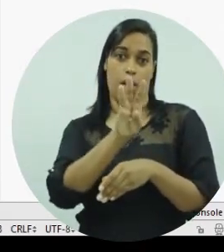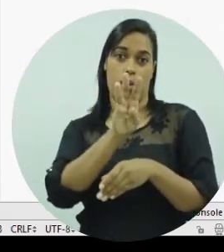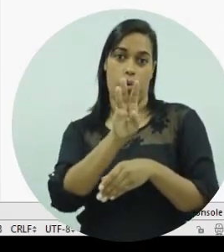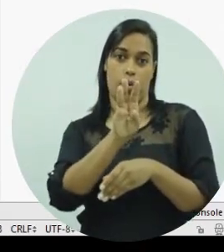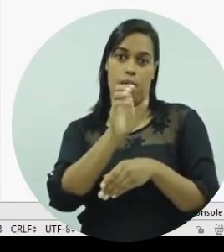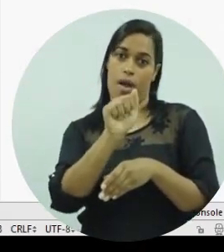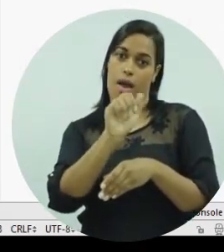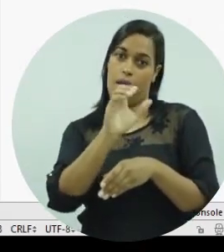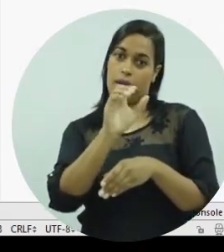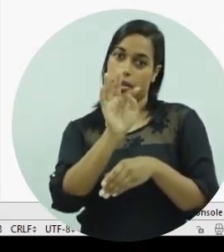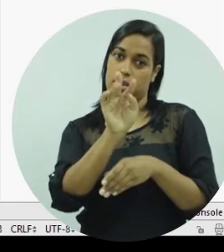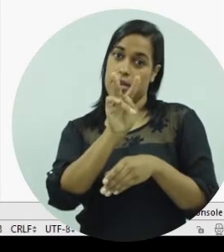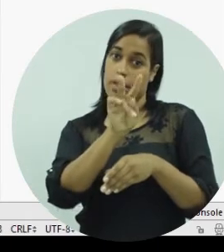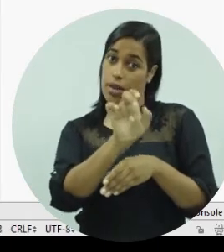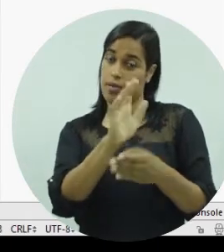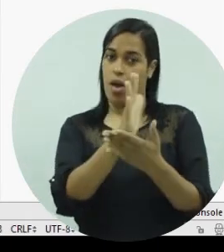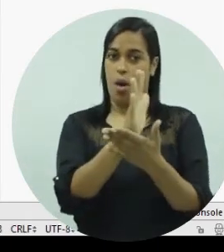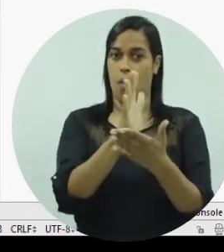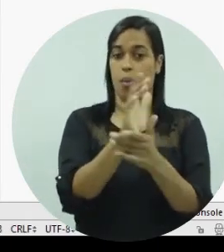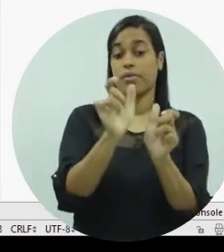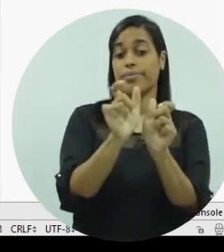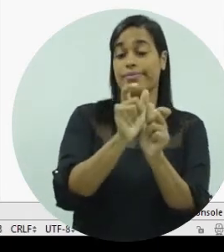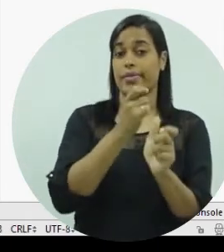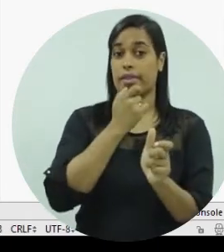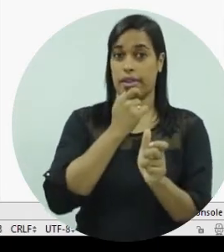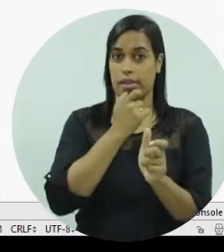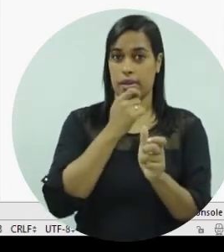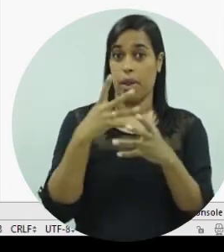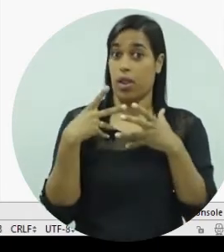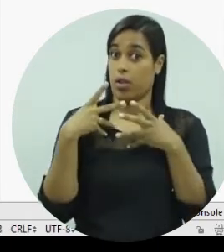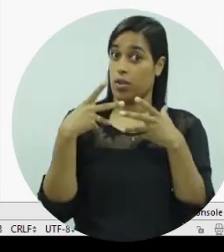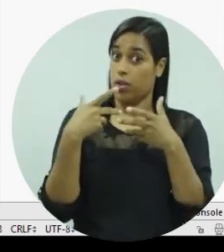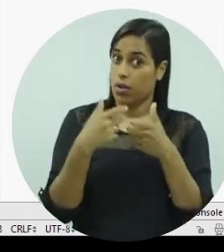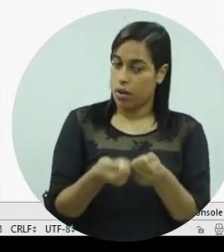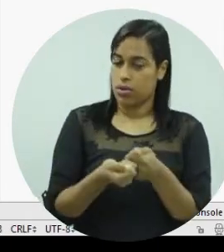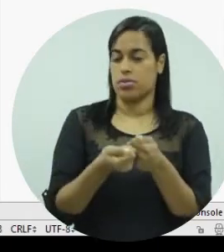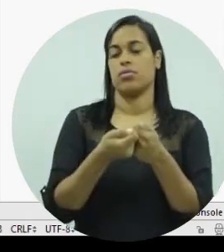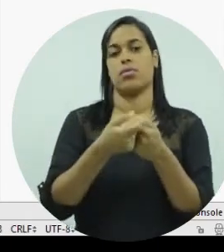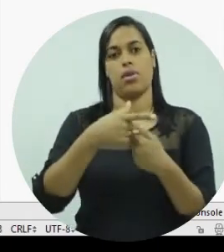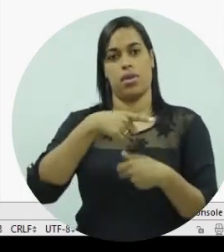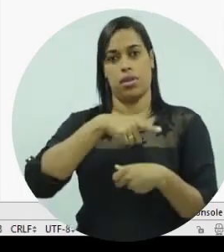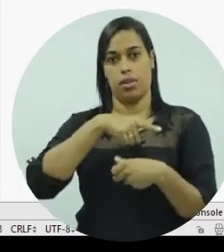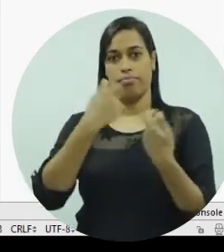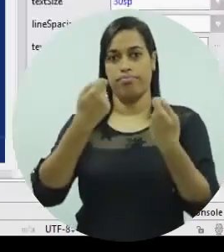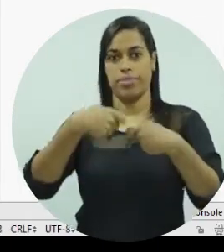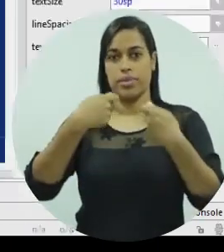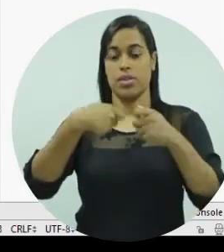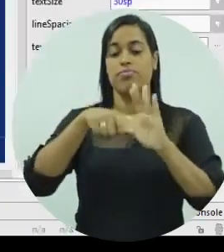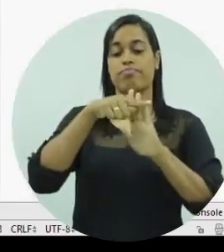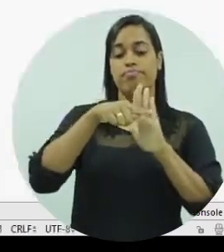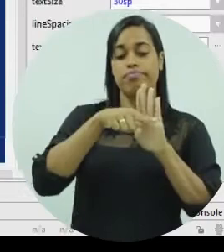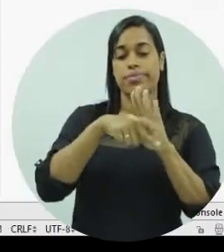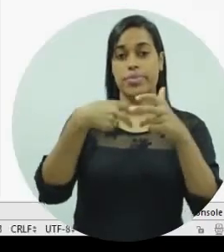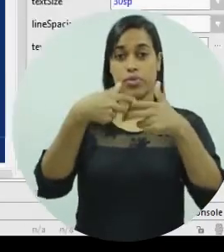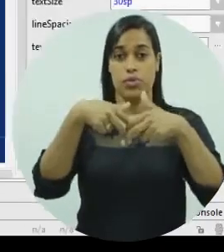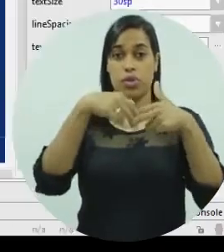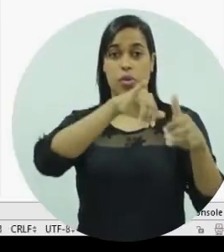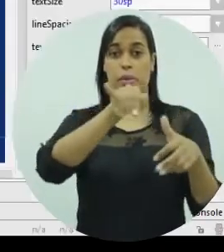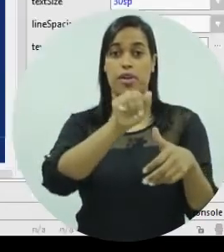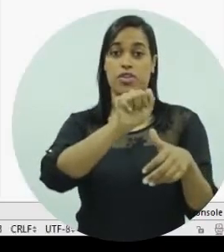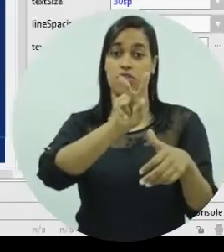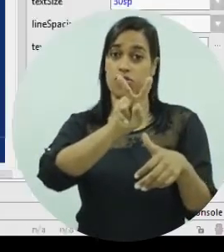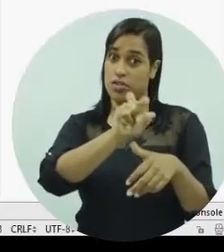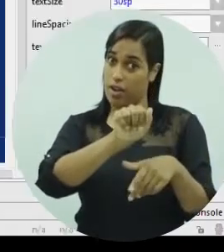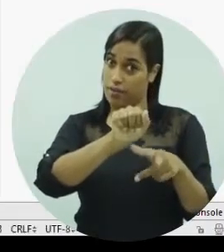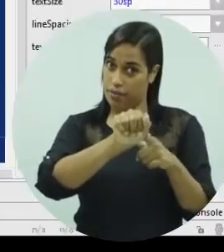mainActivity.java, que é onde vamos programar em Java. E para toda Activity, a gente vai ter uma tela. Então, a tela,